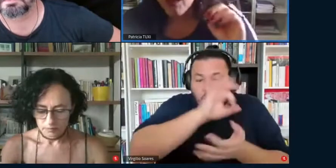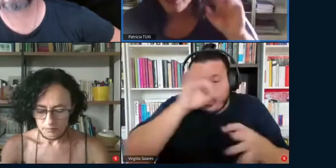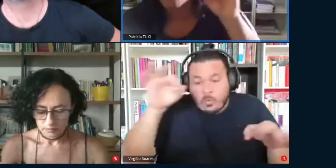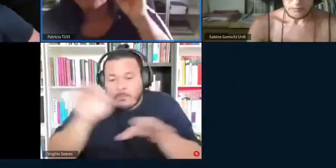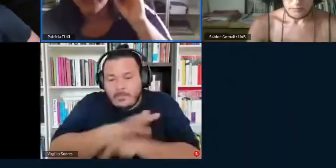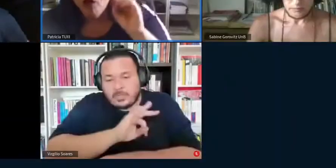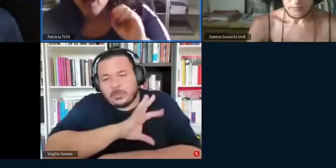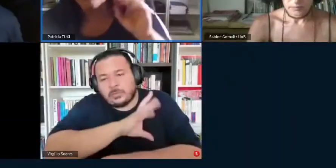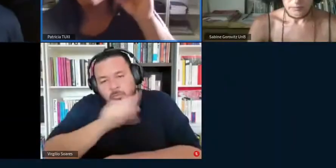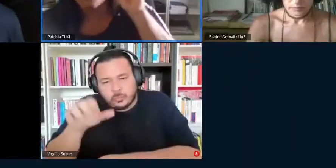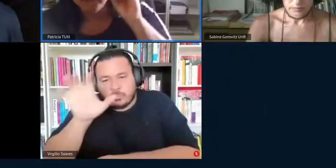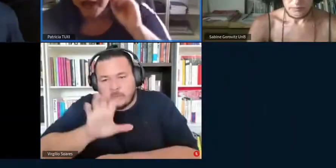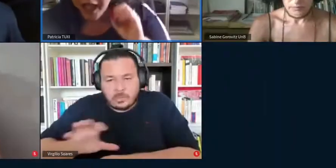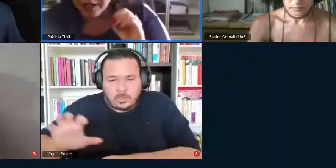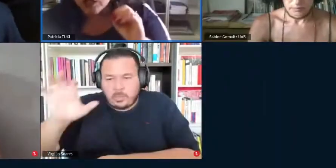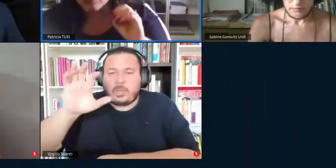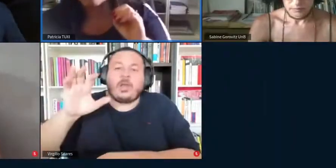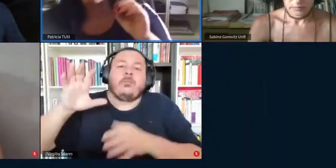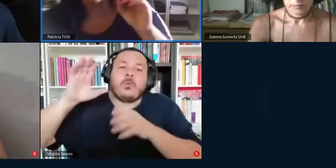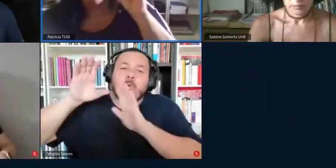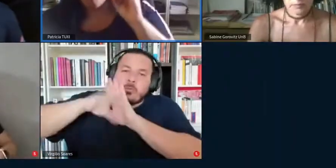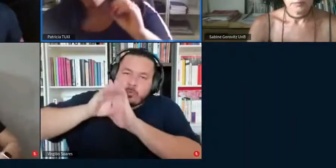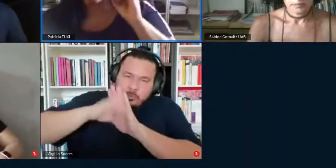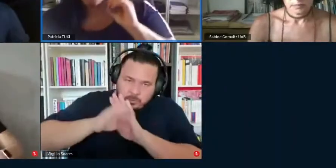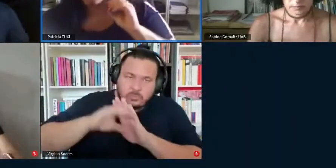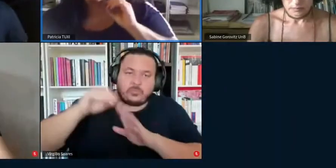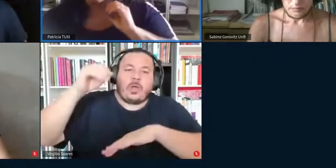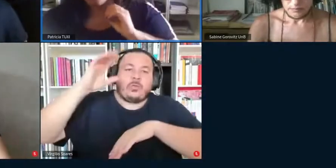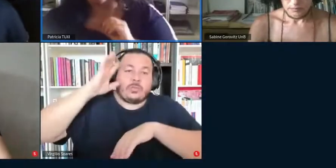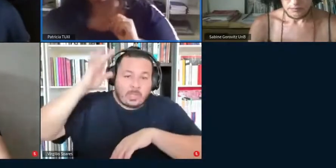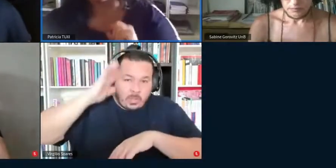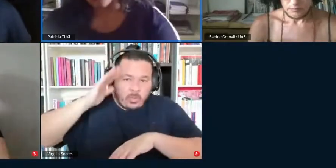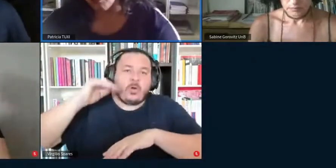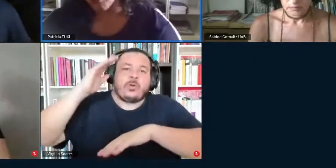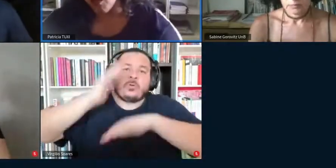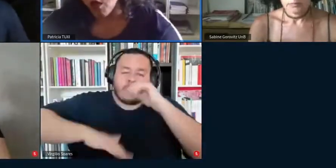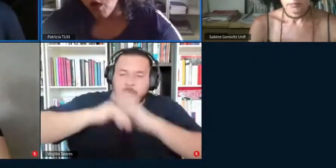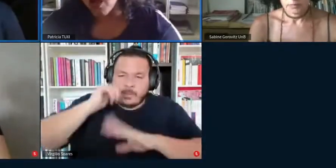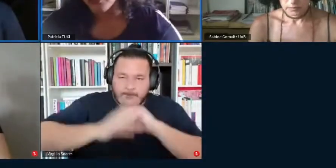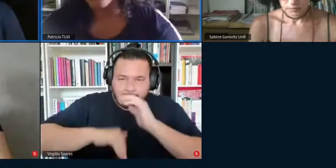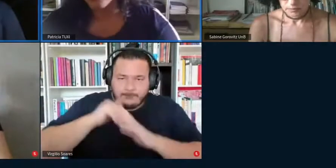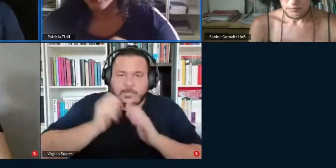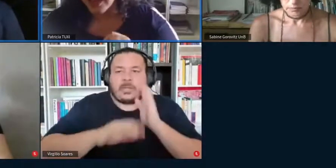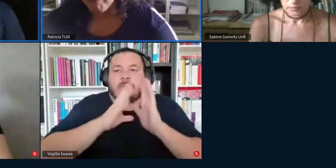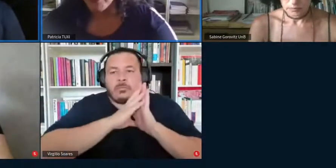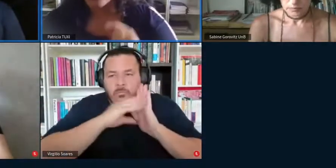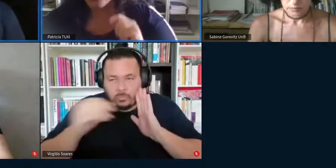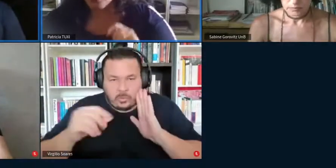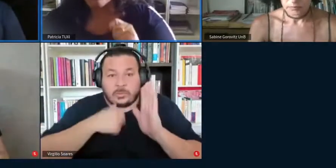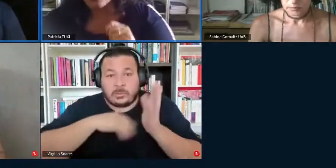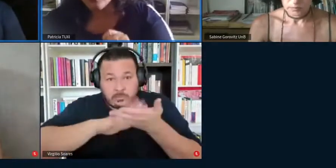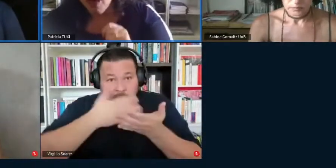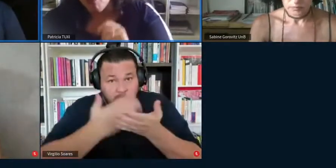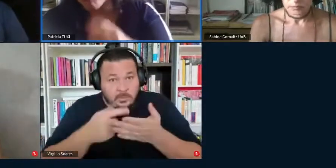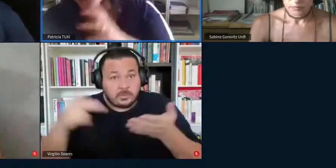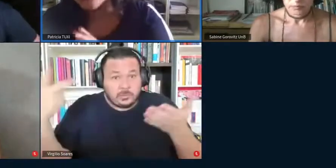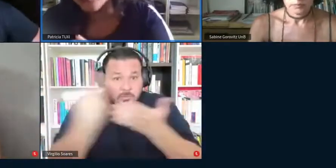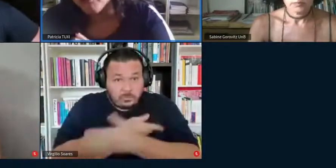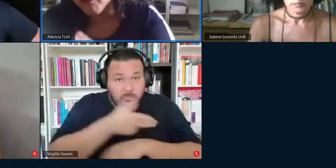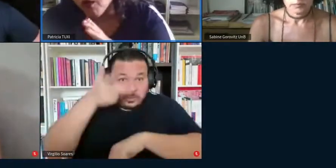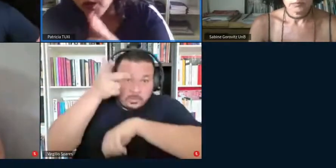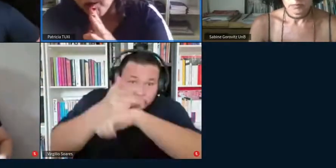campos conceituais, teóricos e práticos o modelo de interpretação que ocorre. Perfeito. Na parte